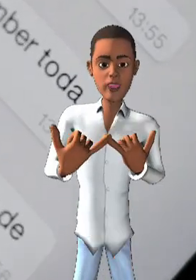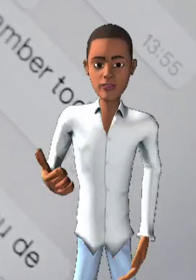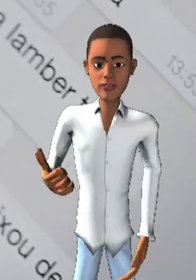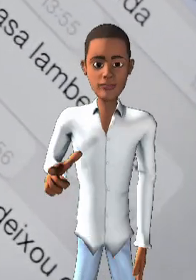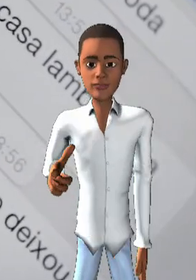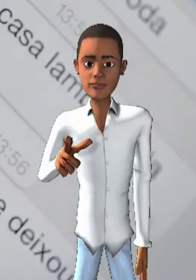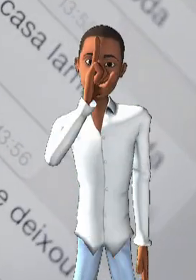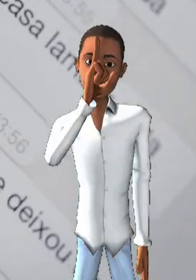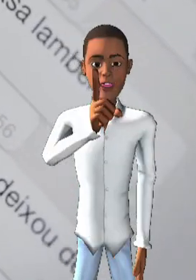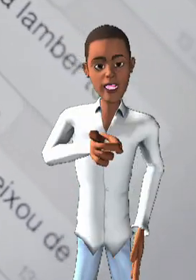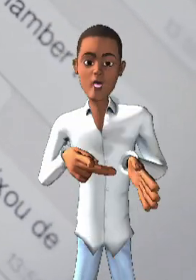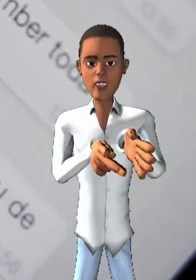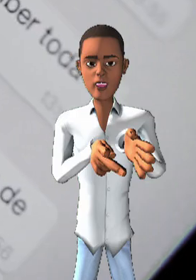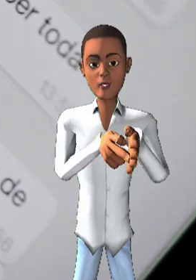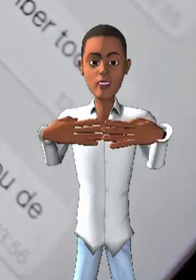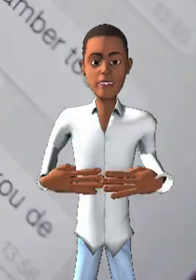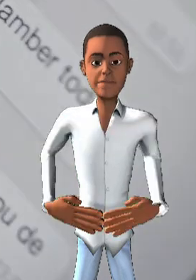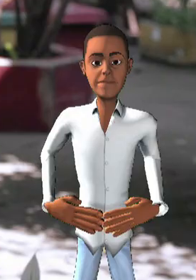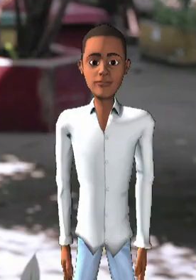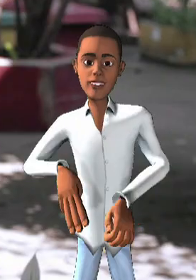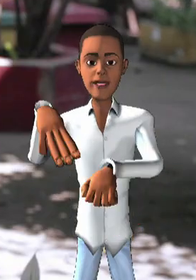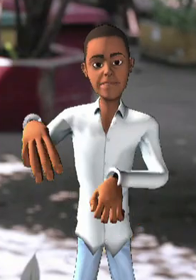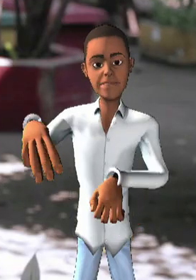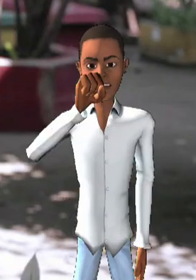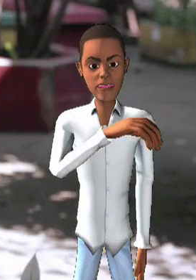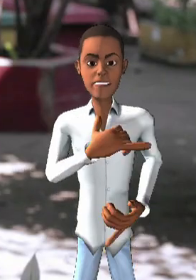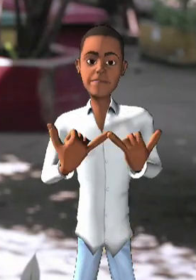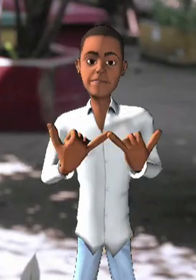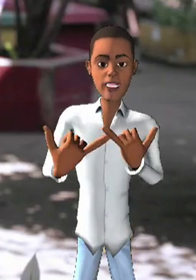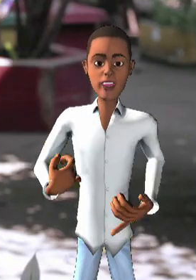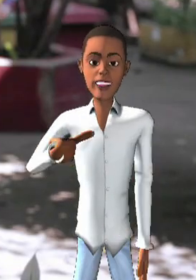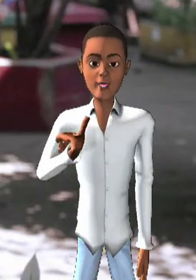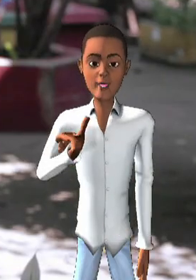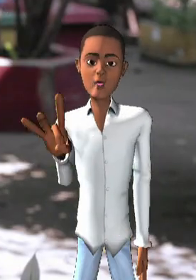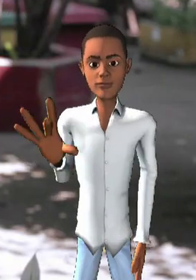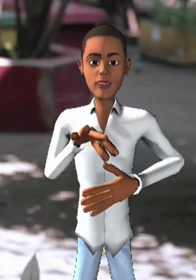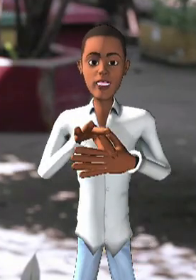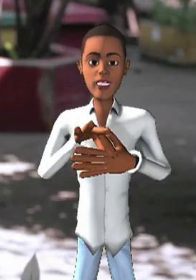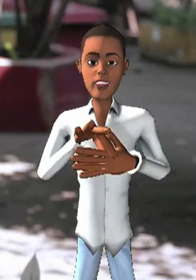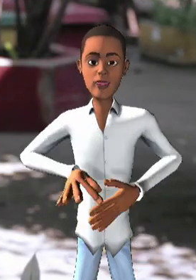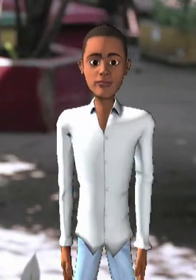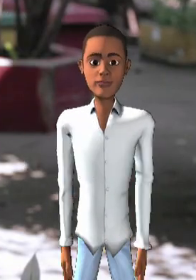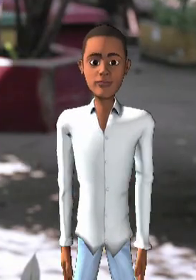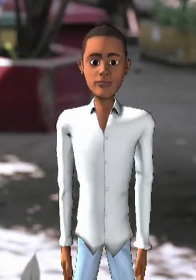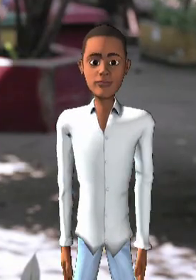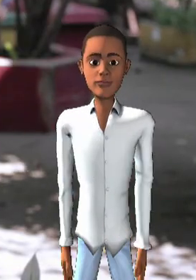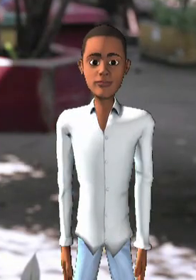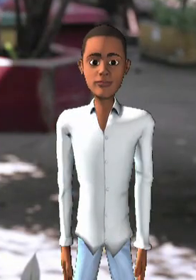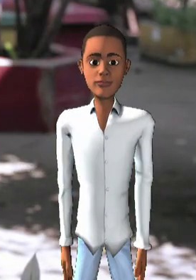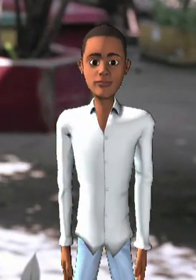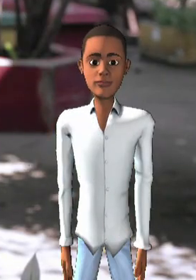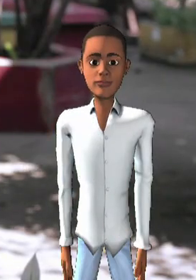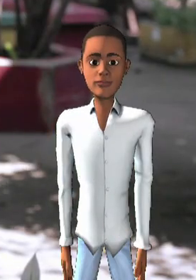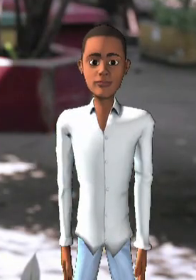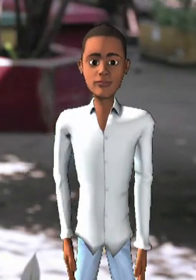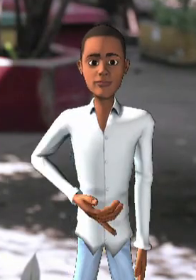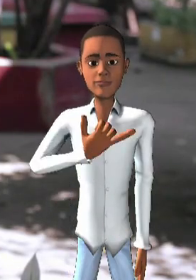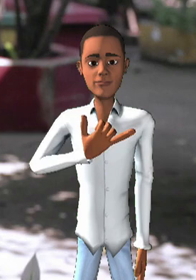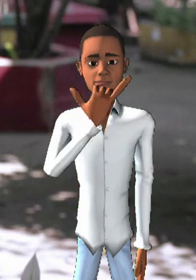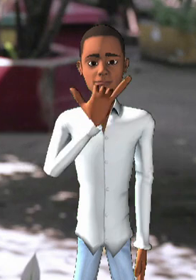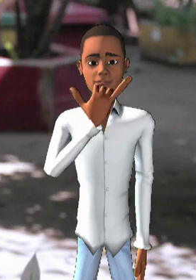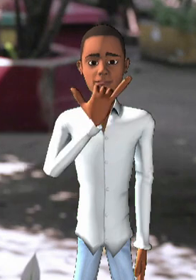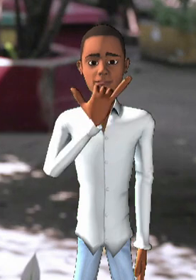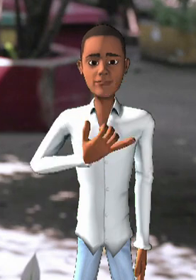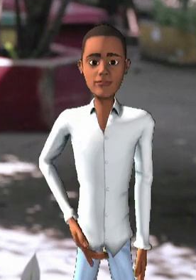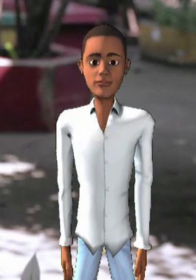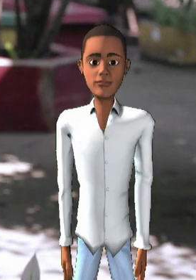tive poder sobre o meu corpo, porque ele me viu como um pedaço de carne, sabe? E...